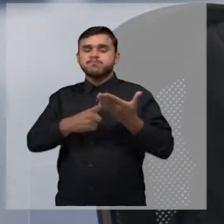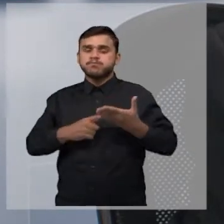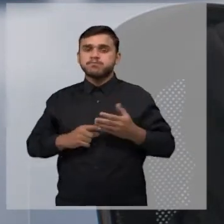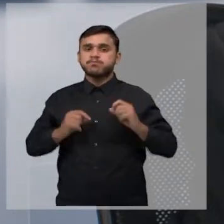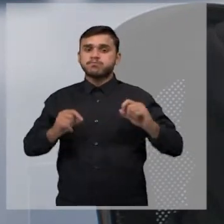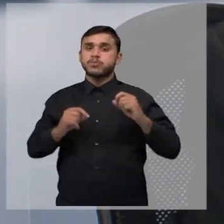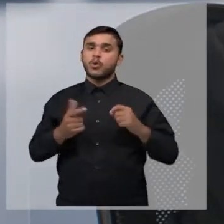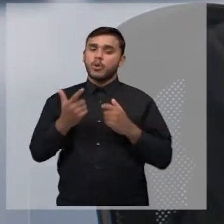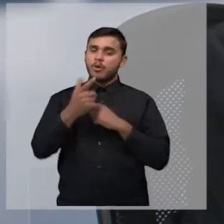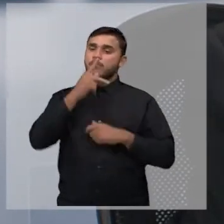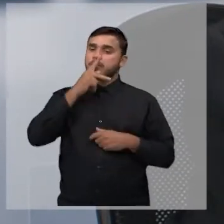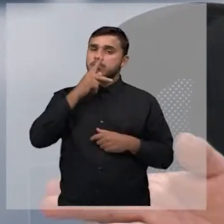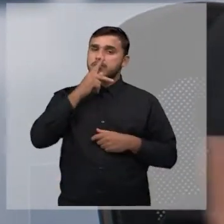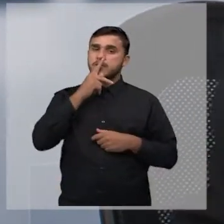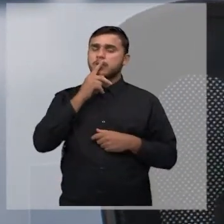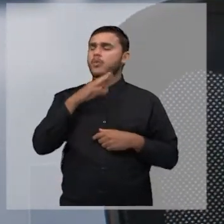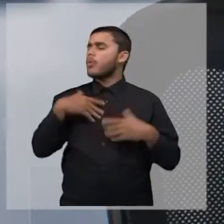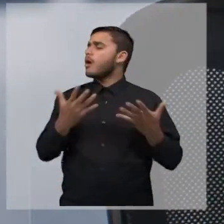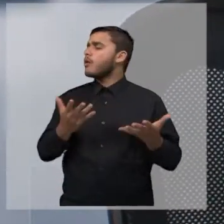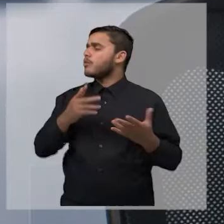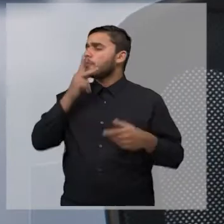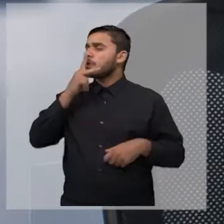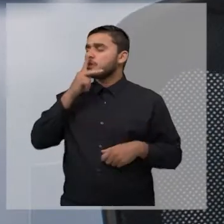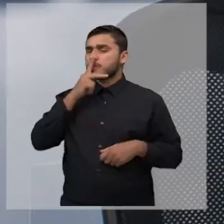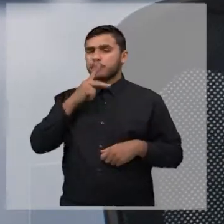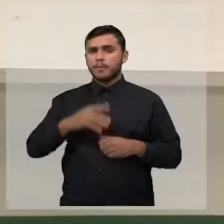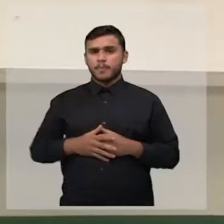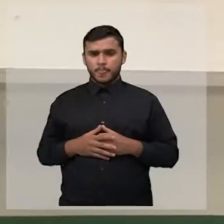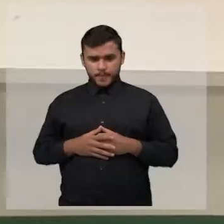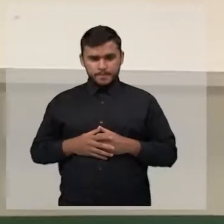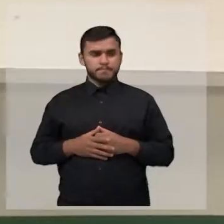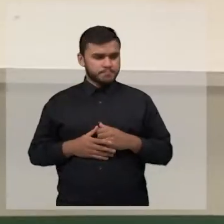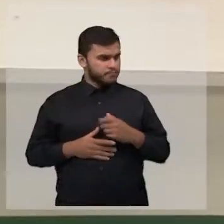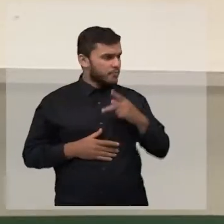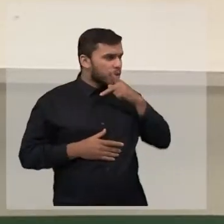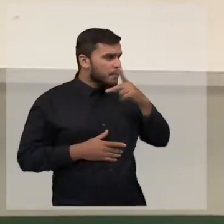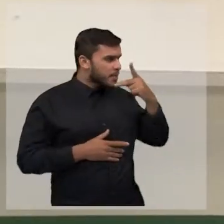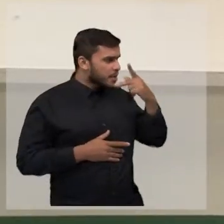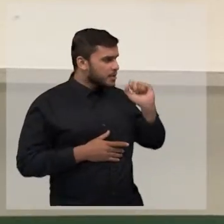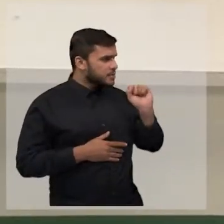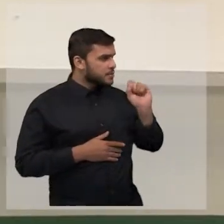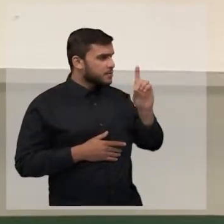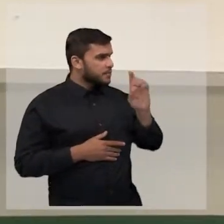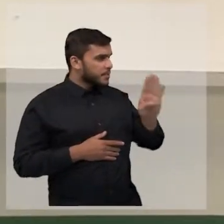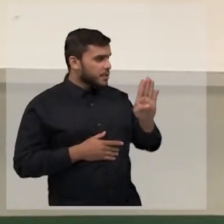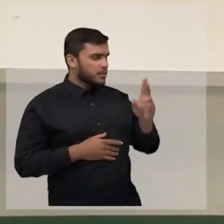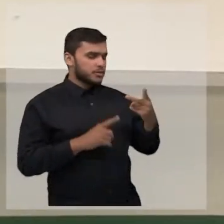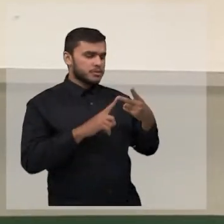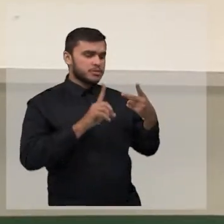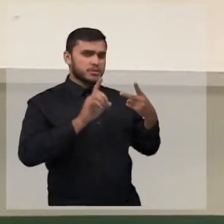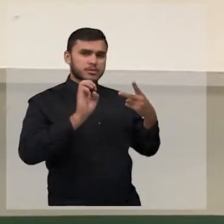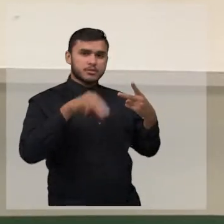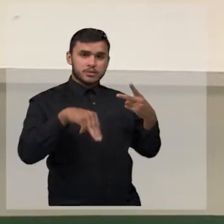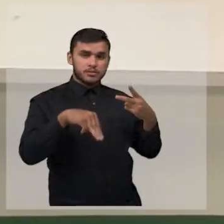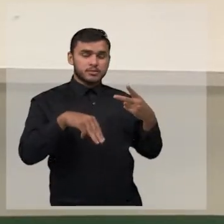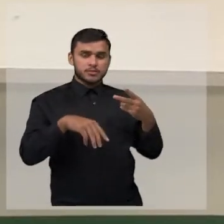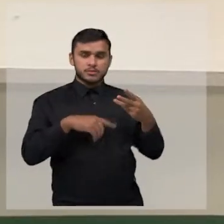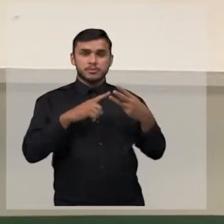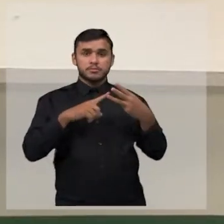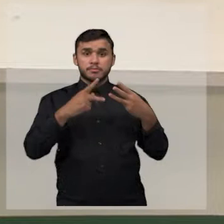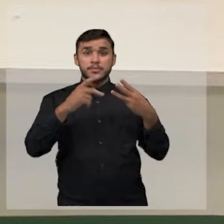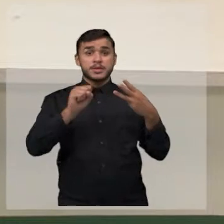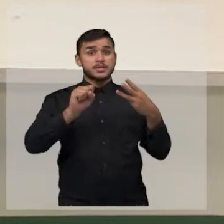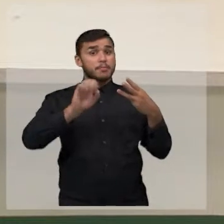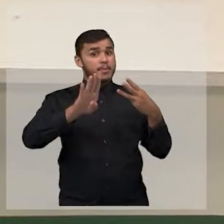aproximar 2 partidos. Quais são esses partidos, Paulo? PSDB e DEM? E DEM. E ainda tem o PSD de Gilberto Kassab.